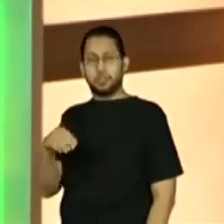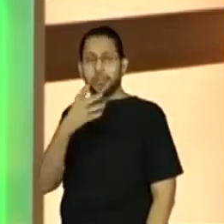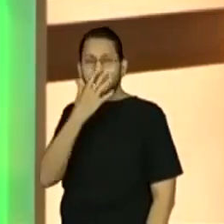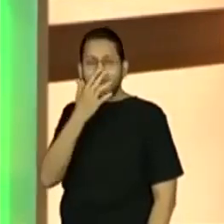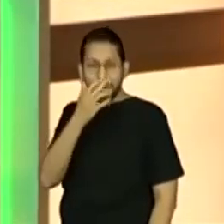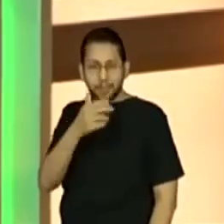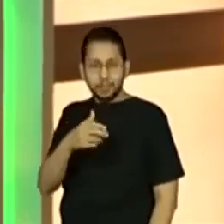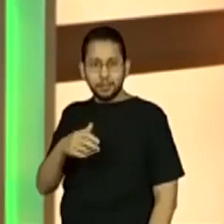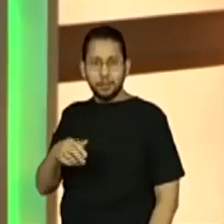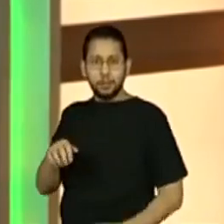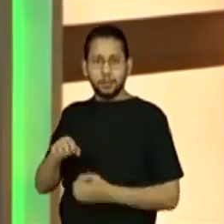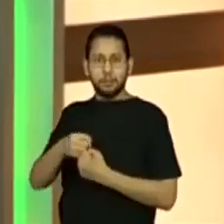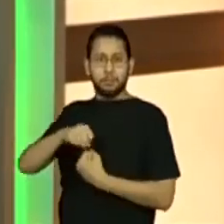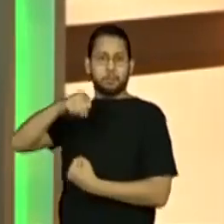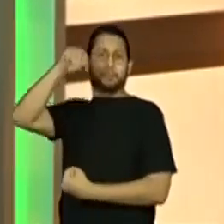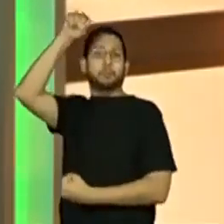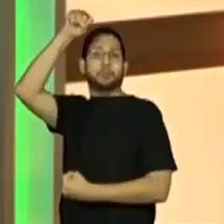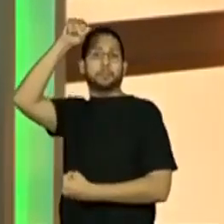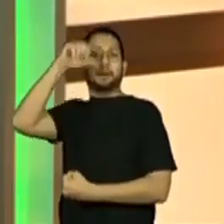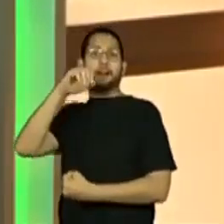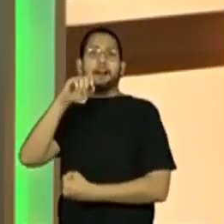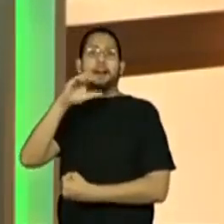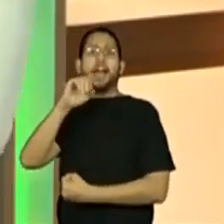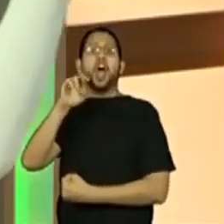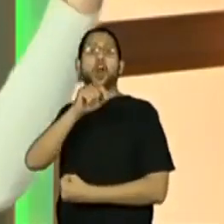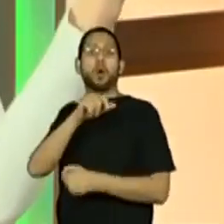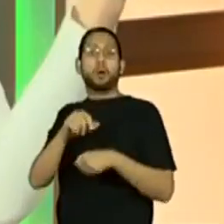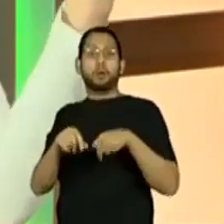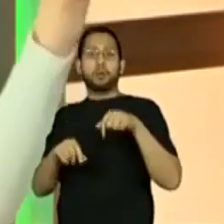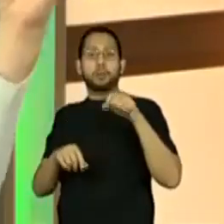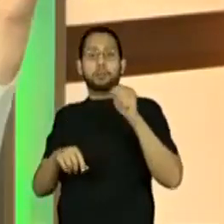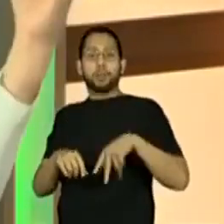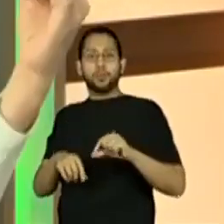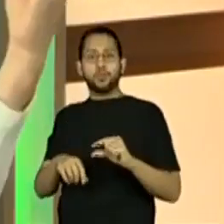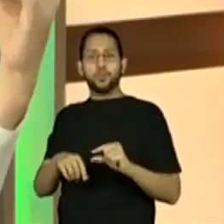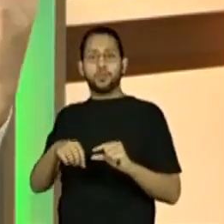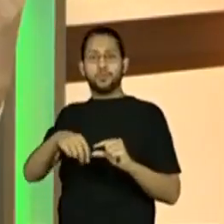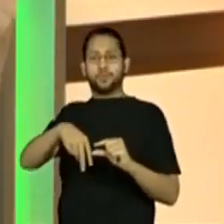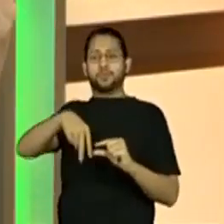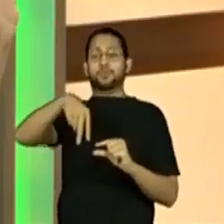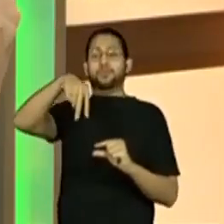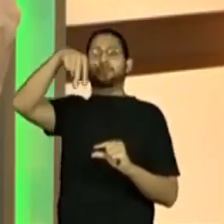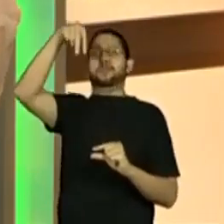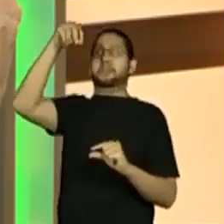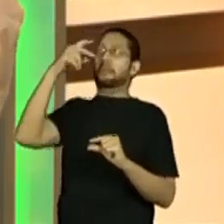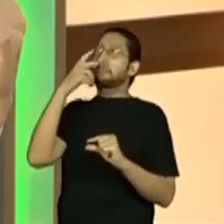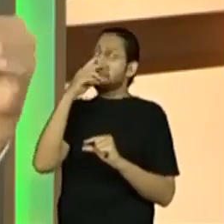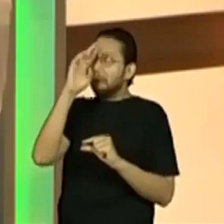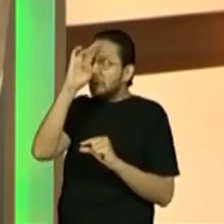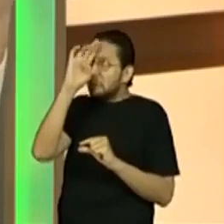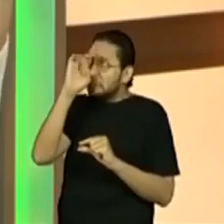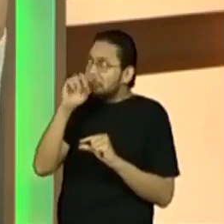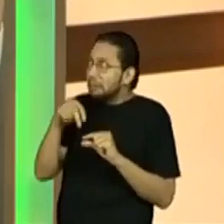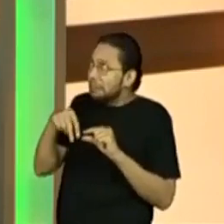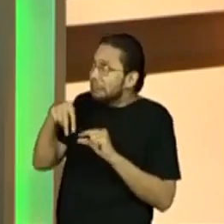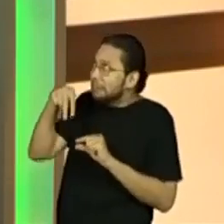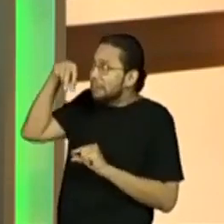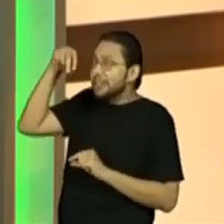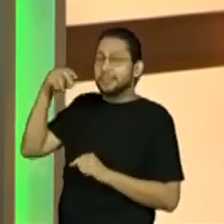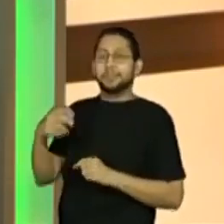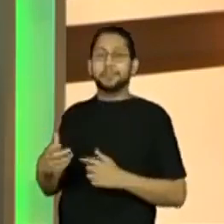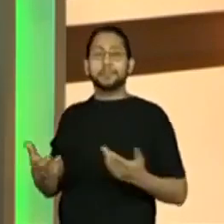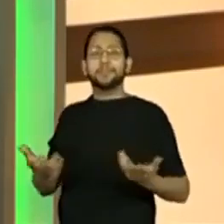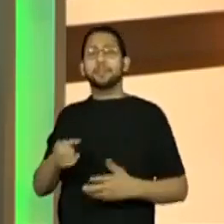um monumento desse de 38 metros. Ela ia ser bem pequenininha, né? Como ela disse, se sentiu uma formiga. Agora, se a gente fizesse